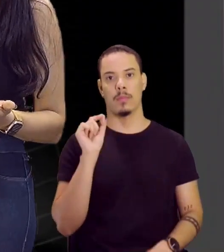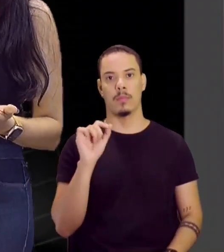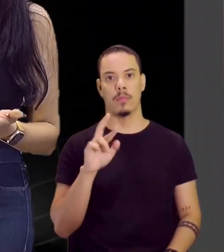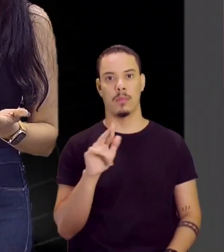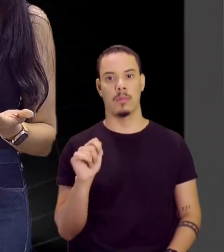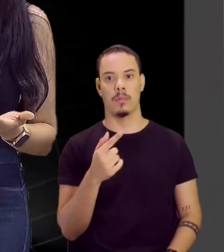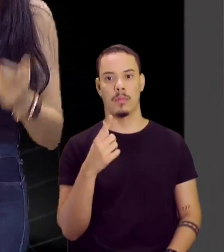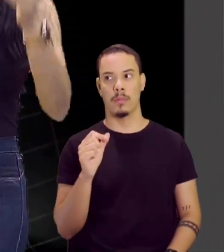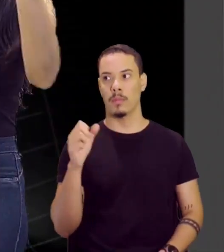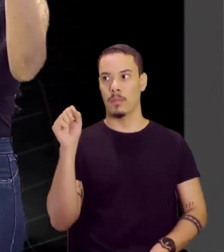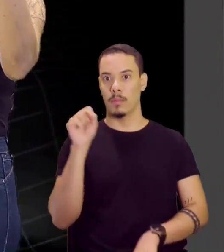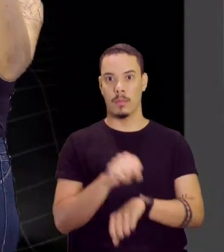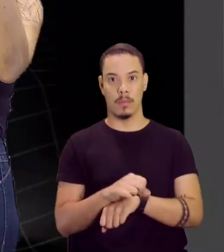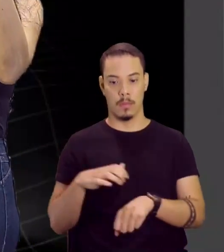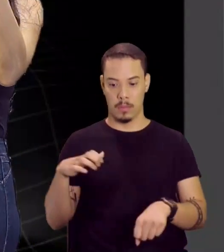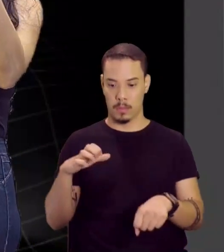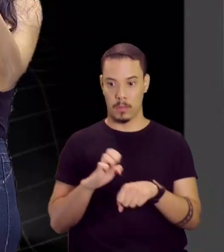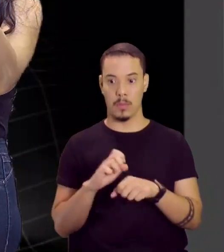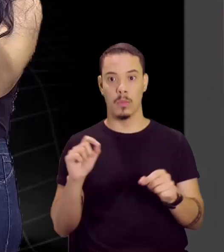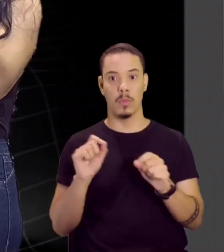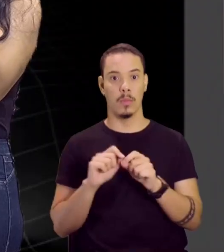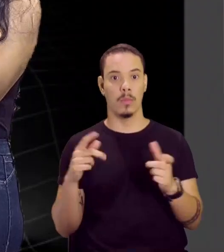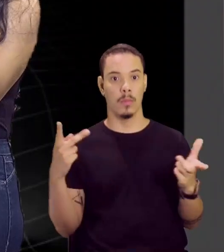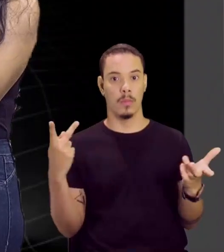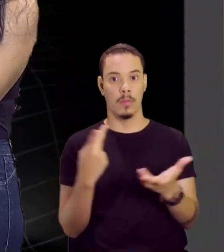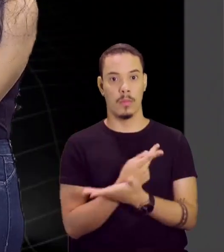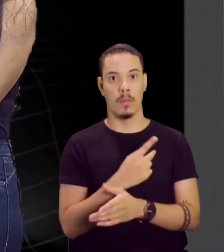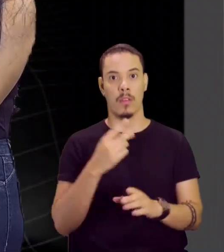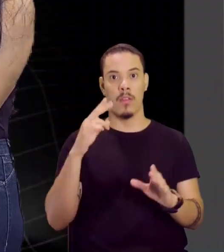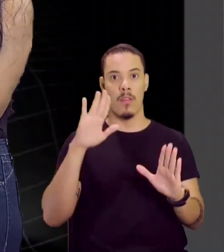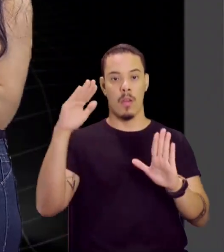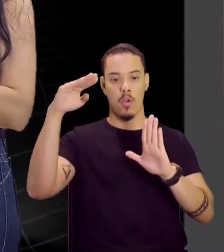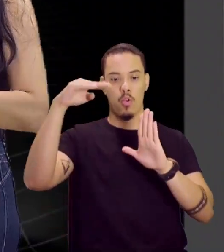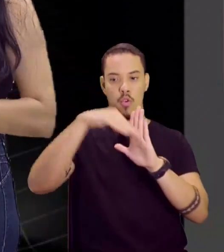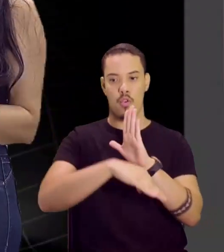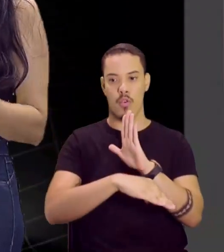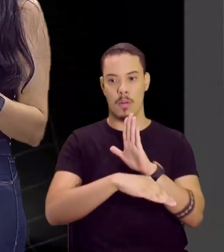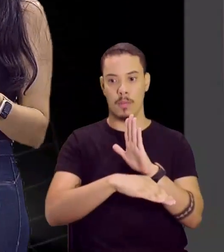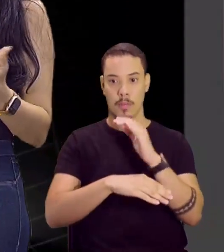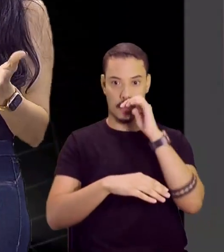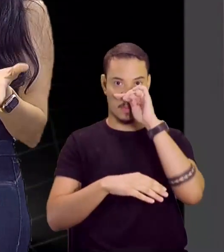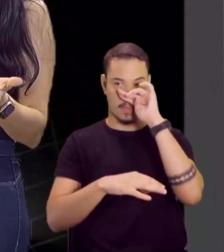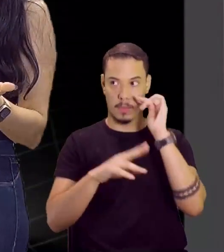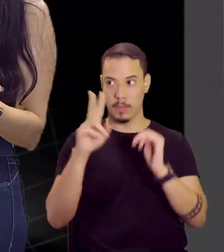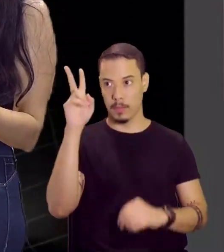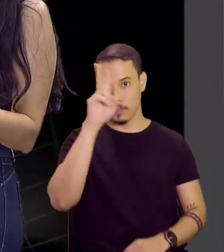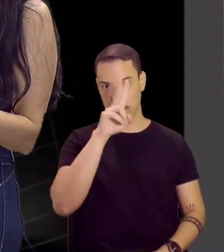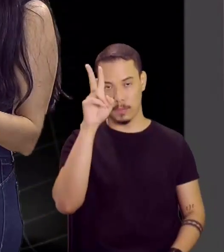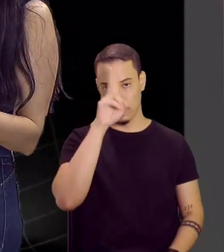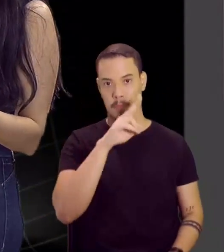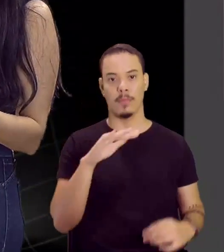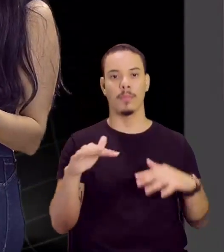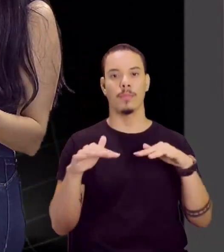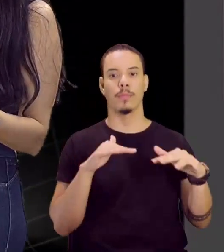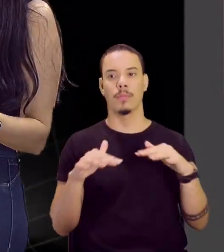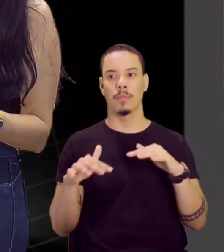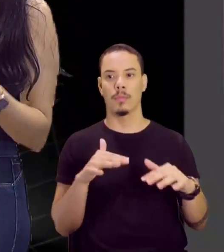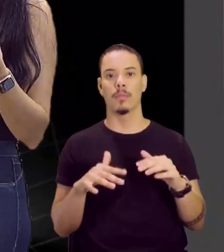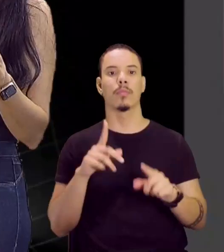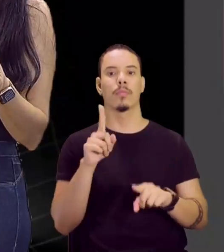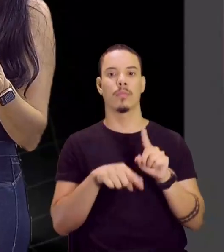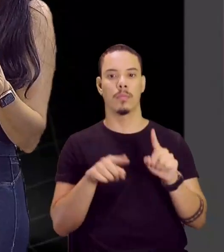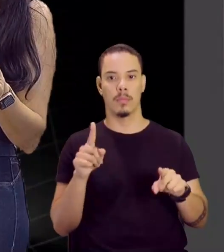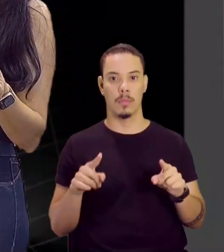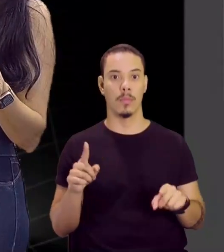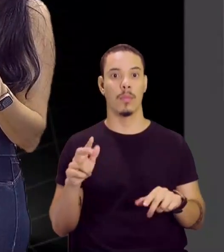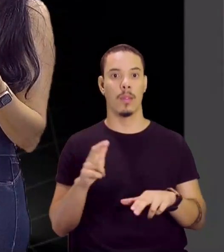reação. Pisei, aí o que vai acontecer com a minha velocidade? Vai diminuir. Lembrando, movimento uniformemente variado nesse caso, né, Décio?